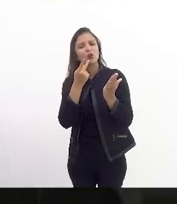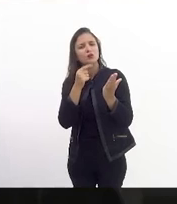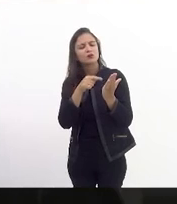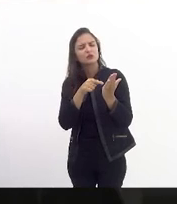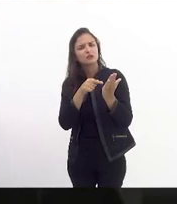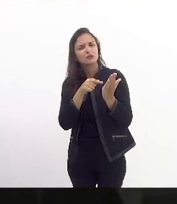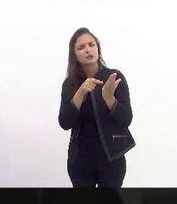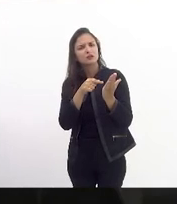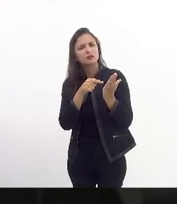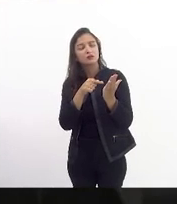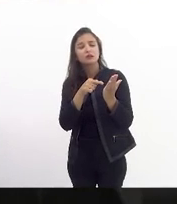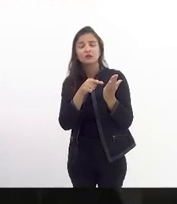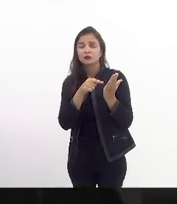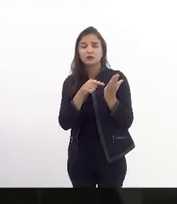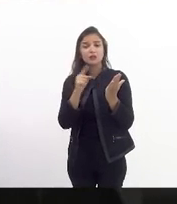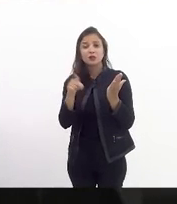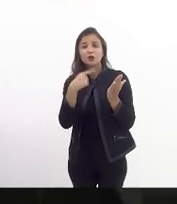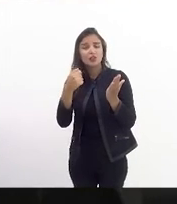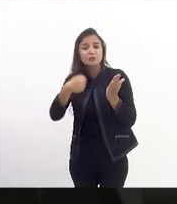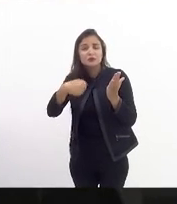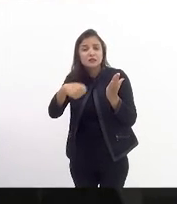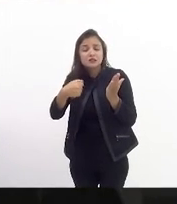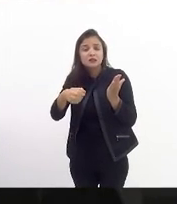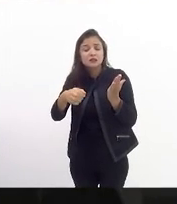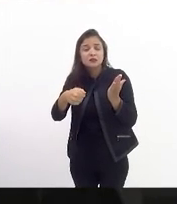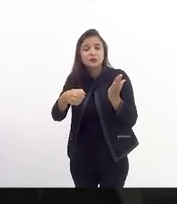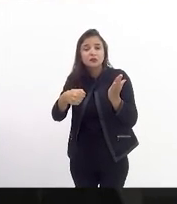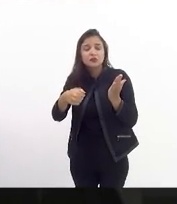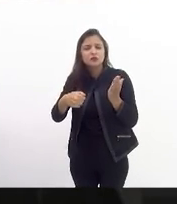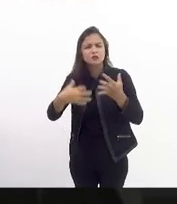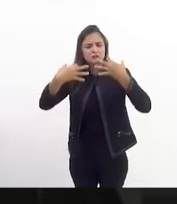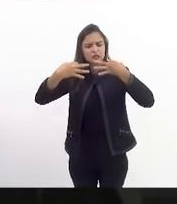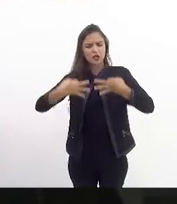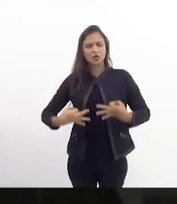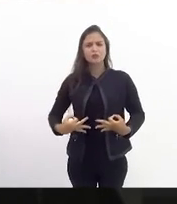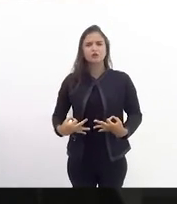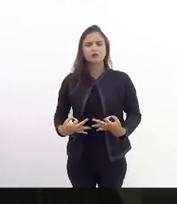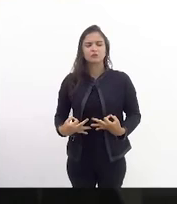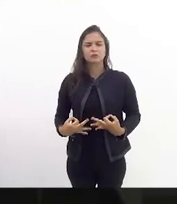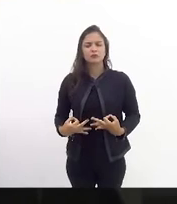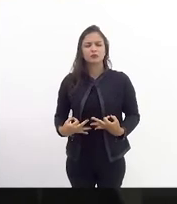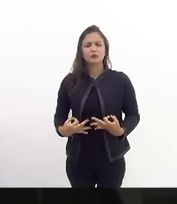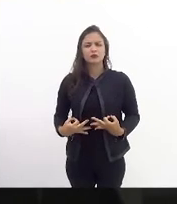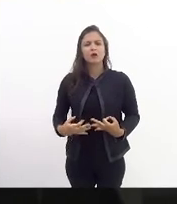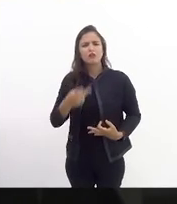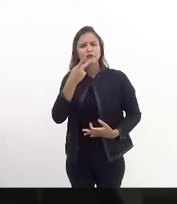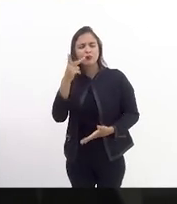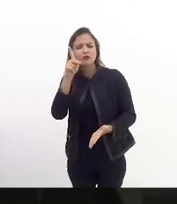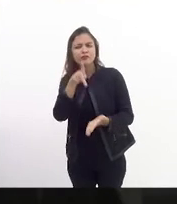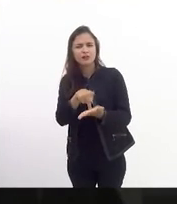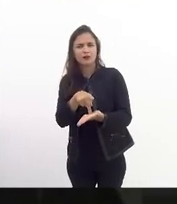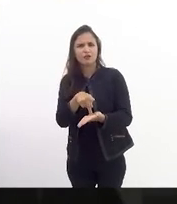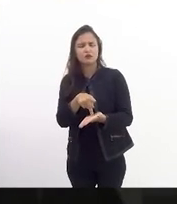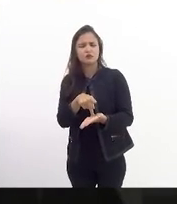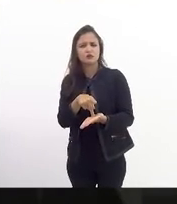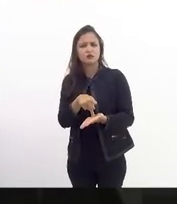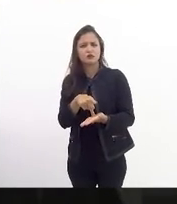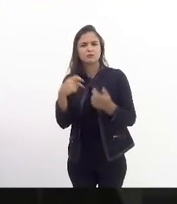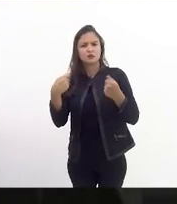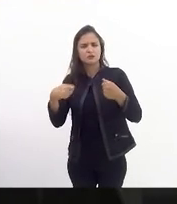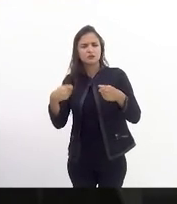que o princípio da transparência e da publicidade deve reinar sobre tudo.